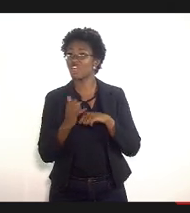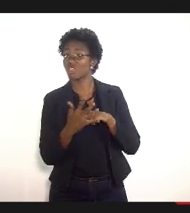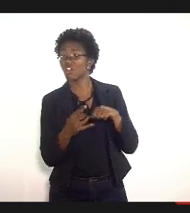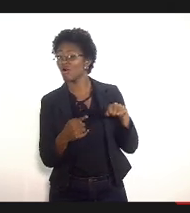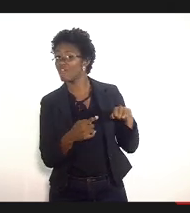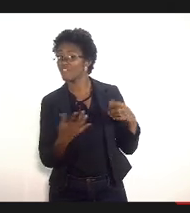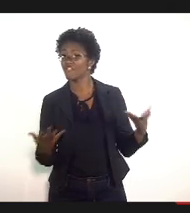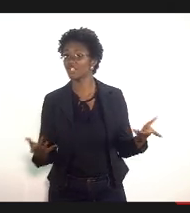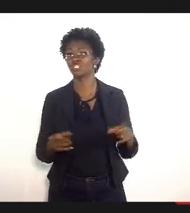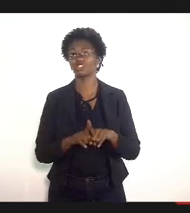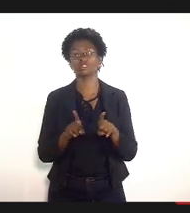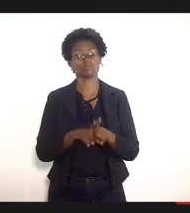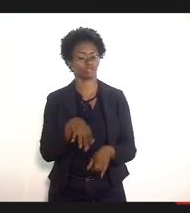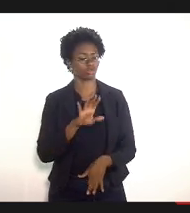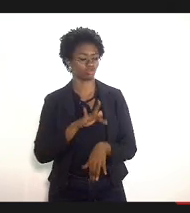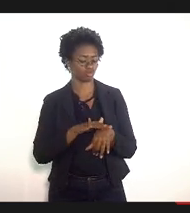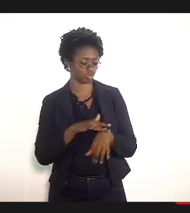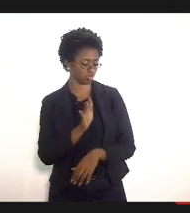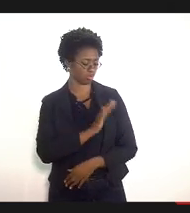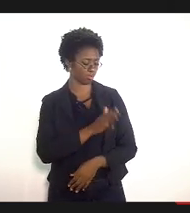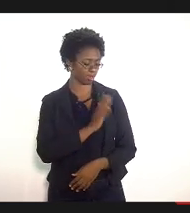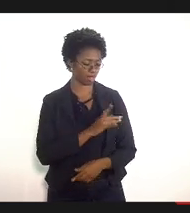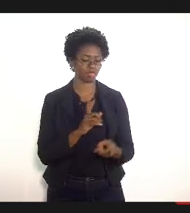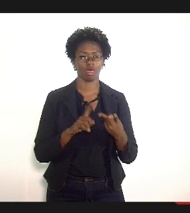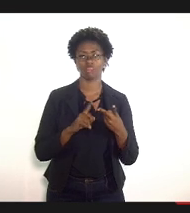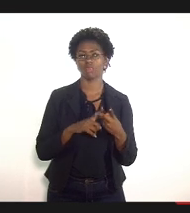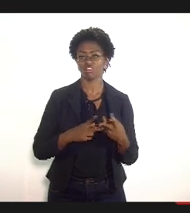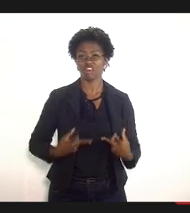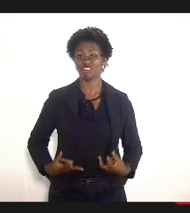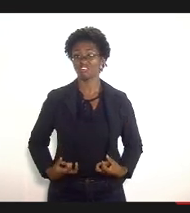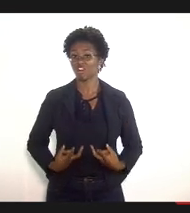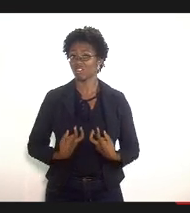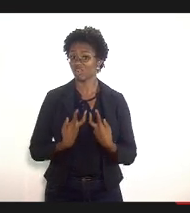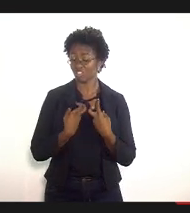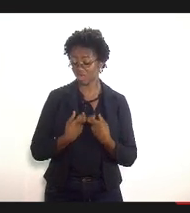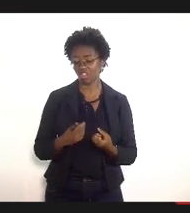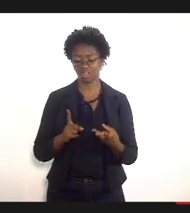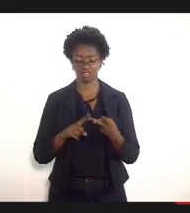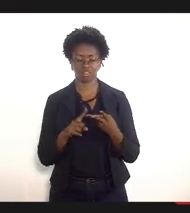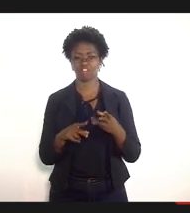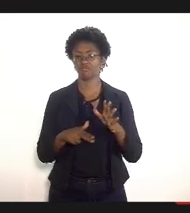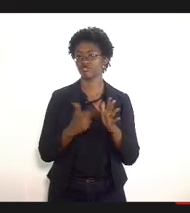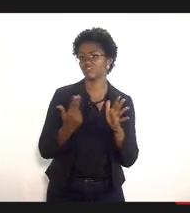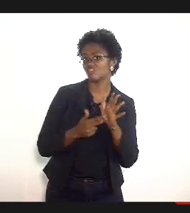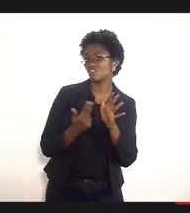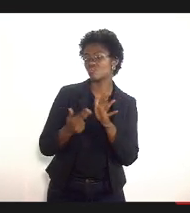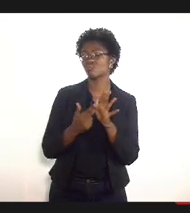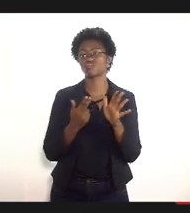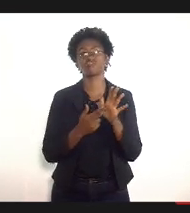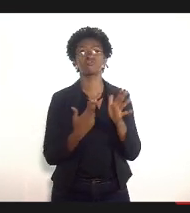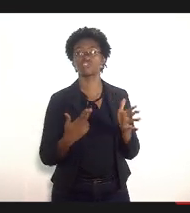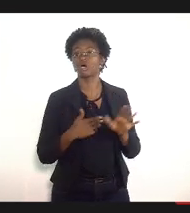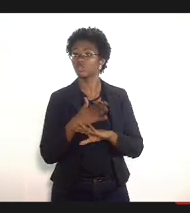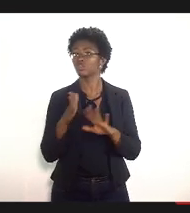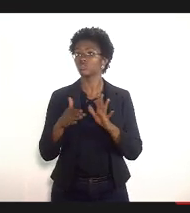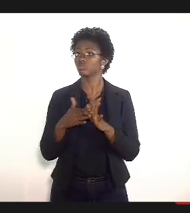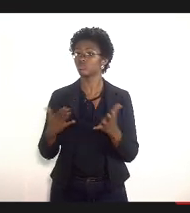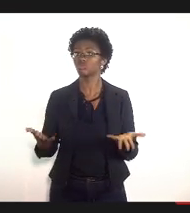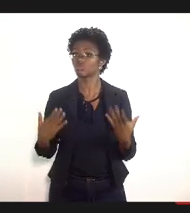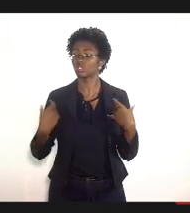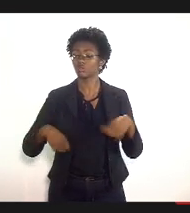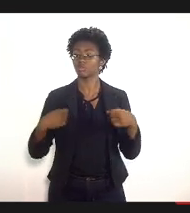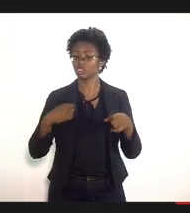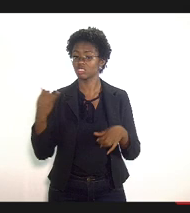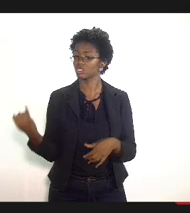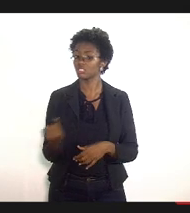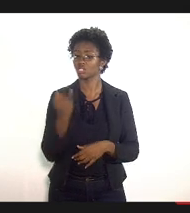das cardiopatias, dos tratamentos de oncologia, dos transplantes, dos tratamentos de alta complexidade que são cuidados